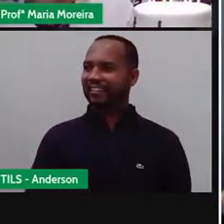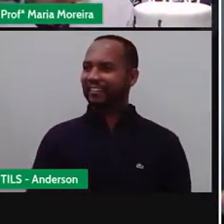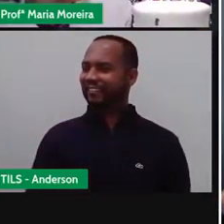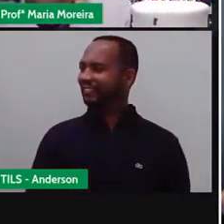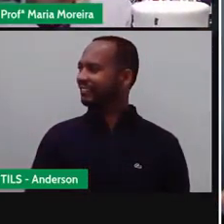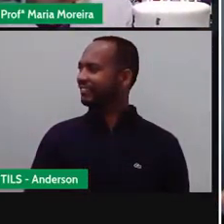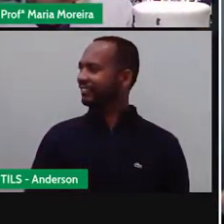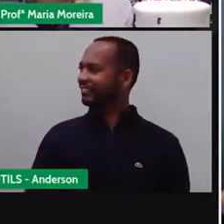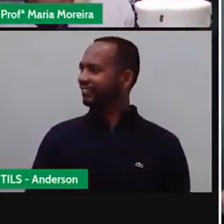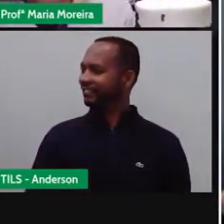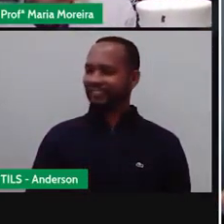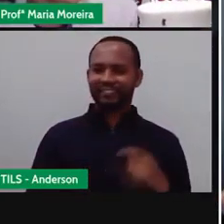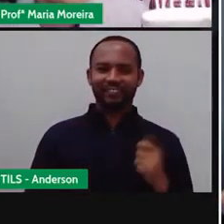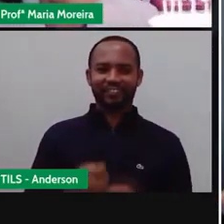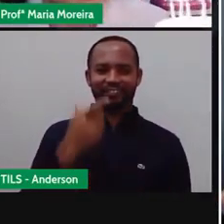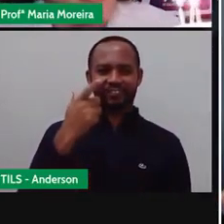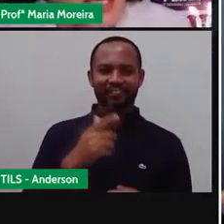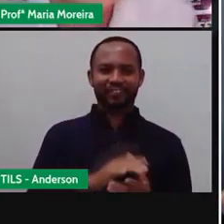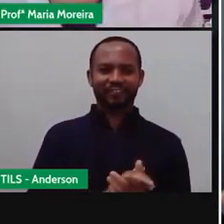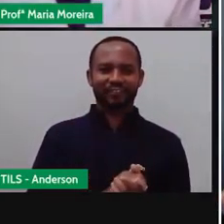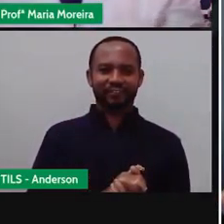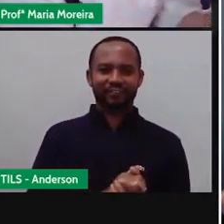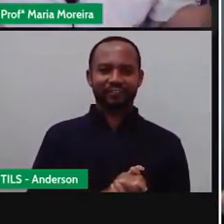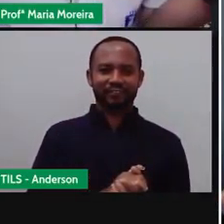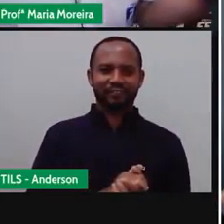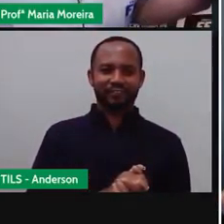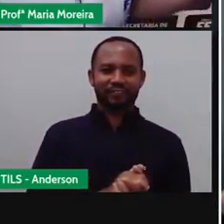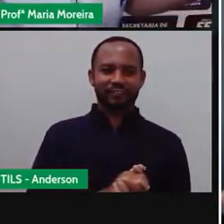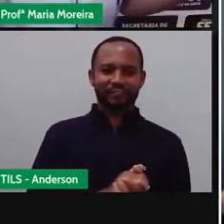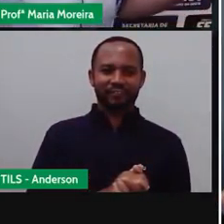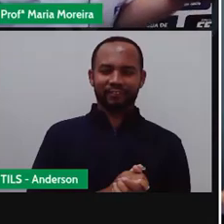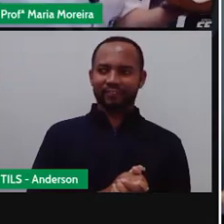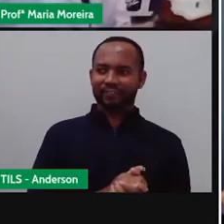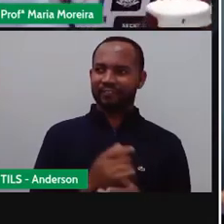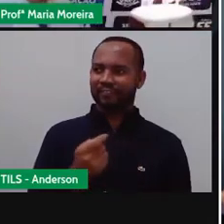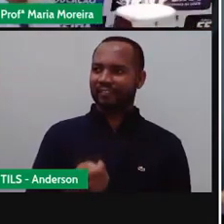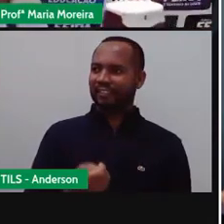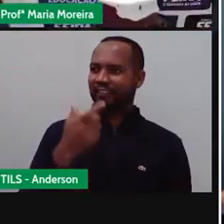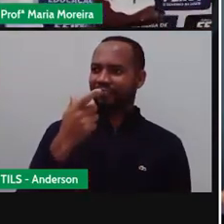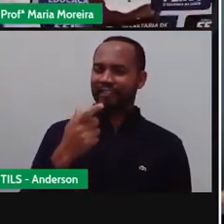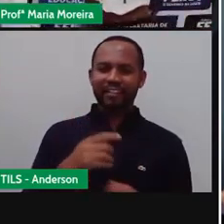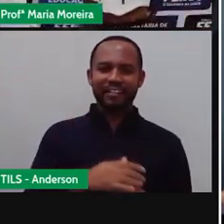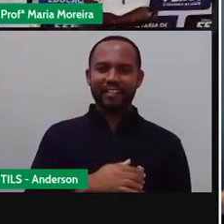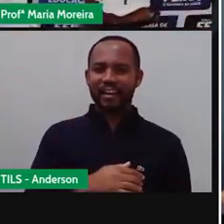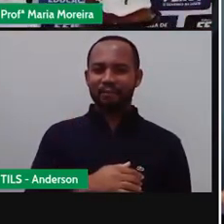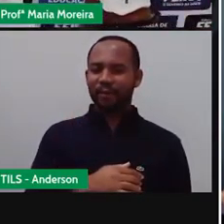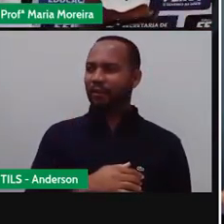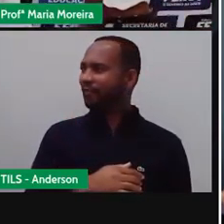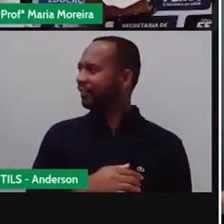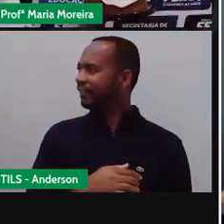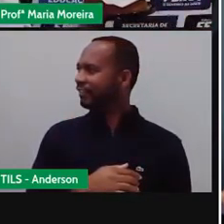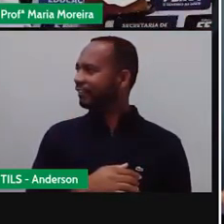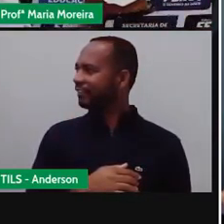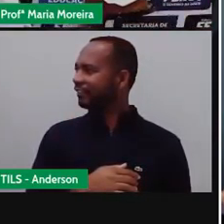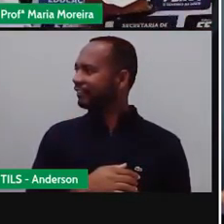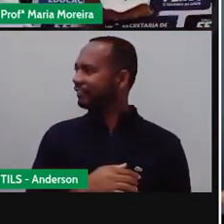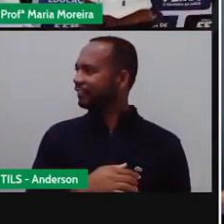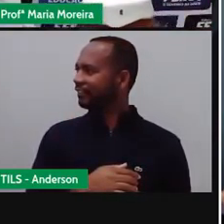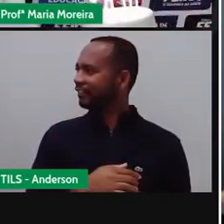Para as velhinhas do bolo da gente. Pera aí, vem cá. Vem cá, Vânia. Bota a máscara. Traz minha máscara aí